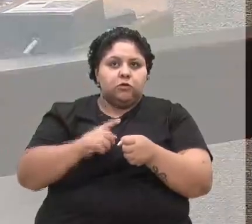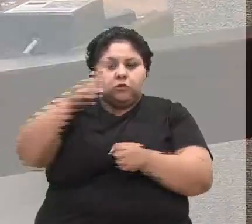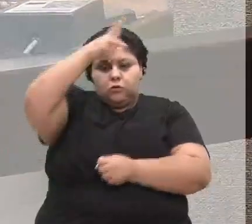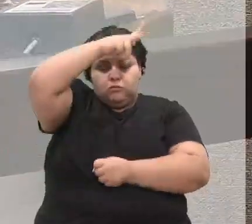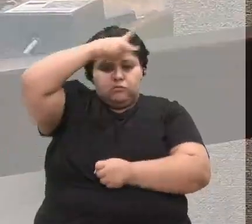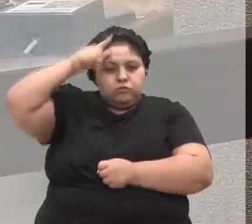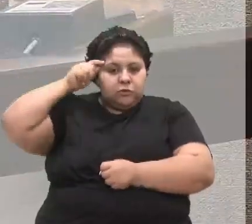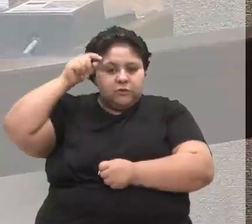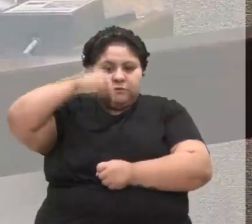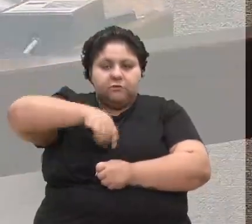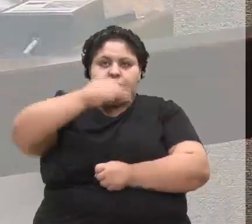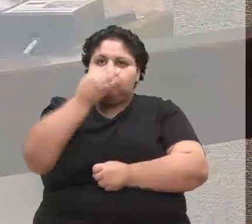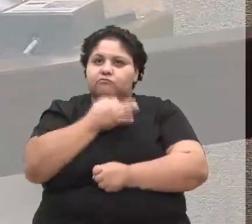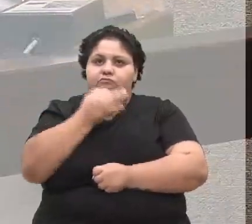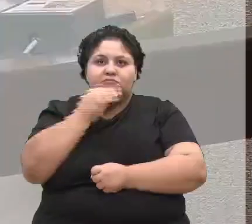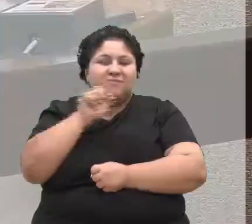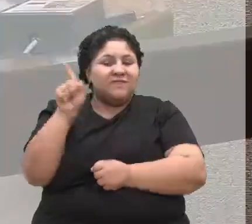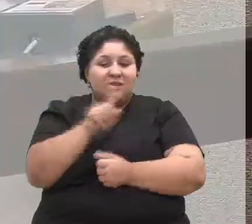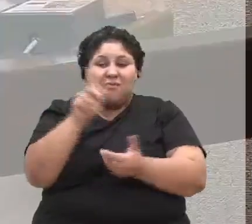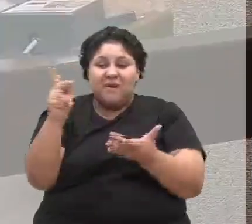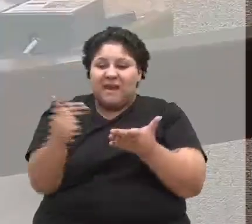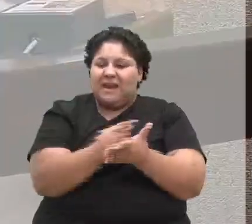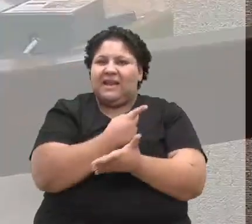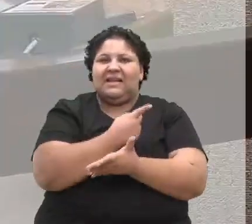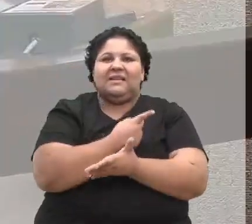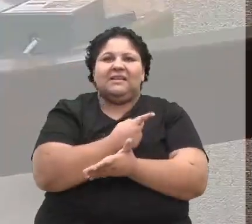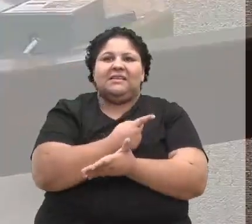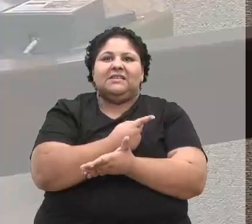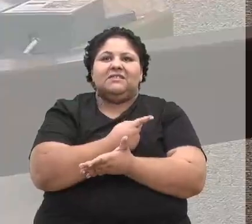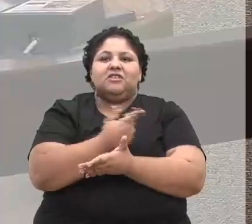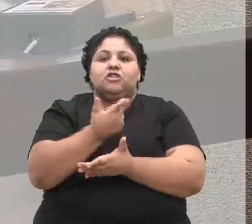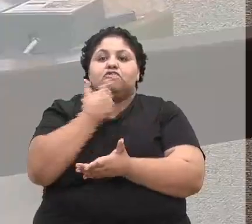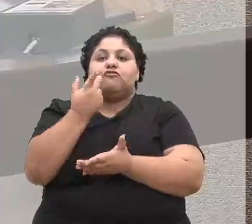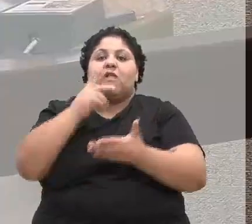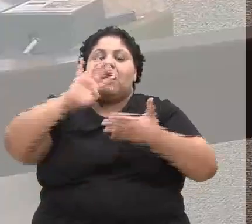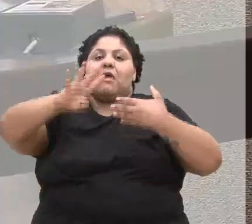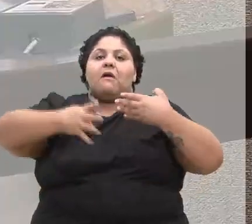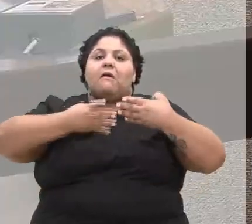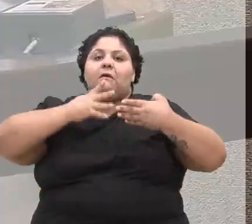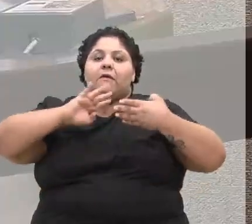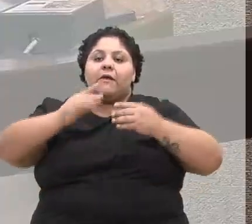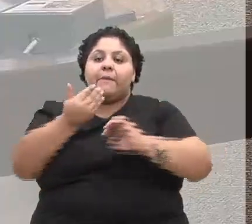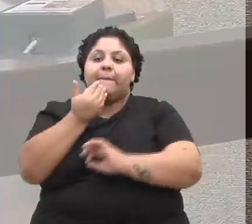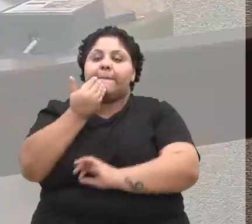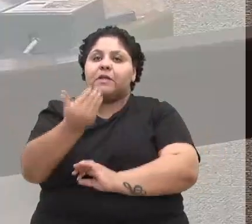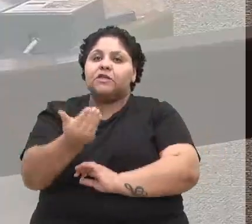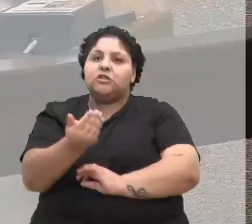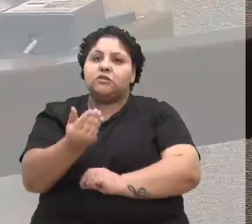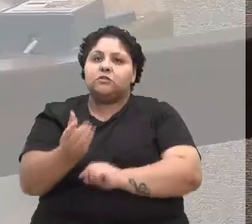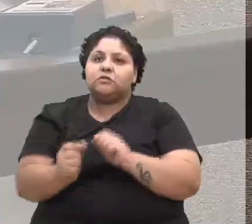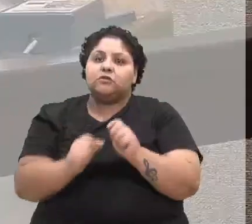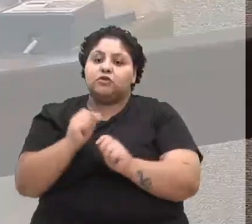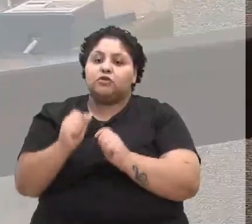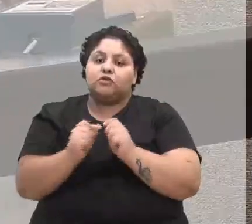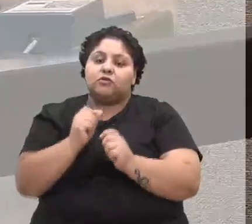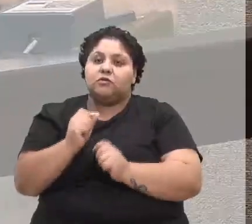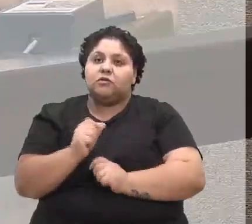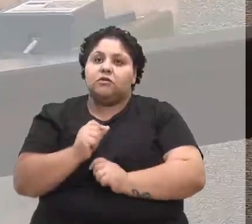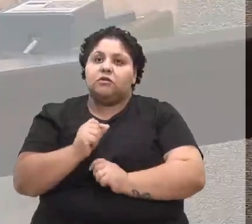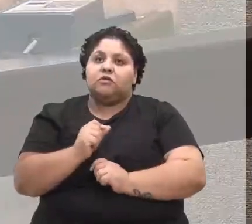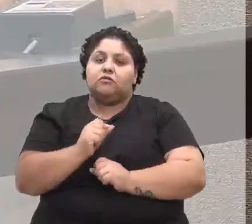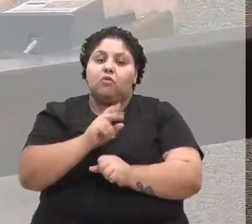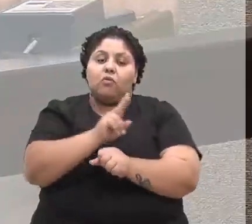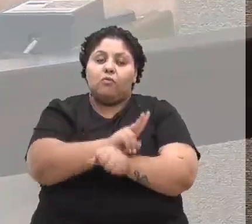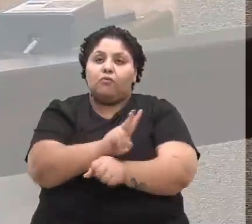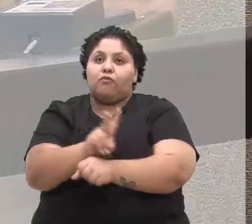estão errados e equivocados de trazer a sua transparência, de pedir com que haja uma